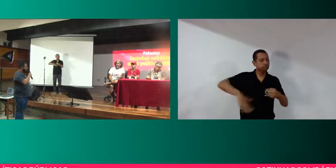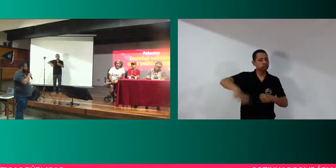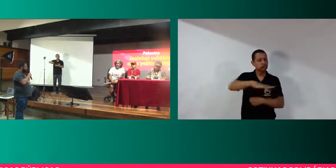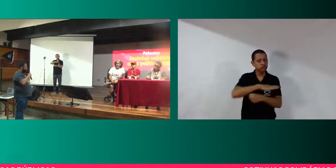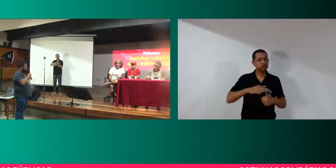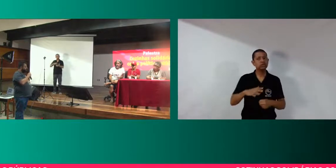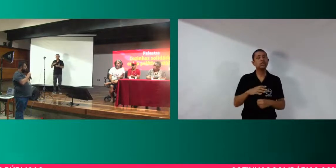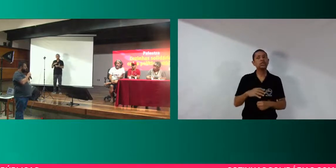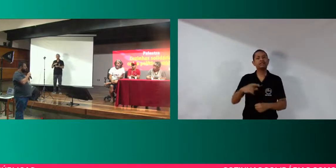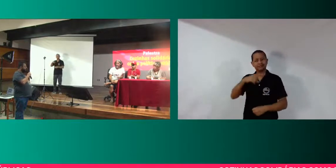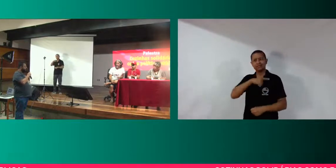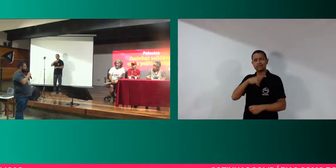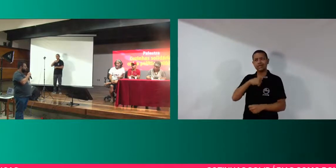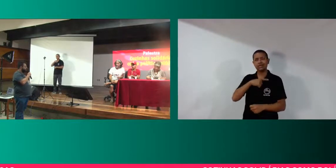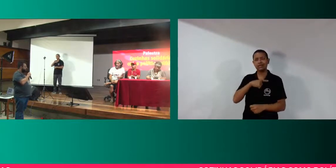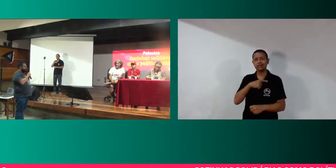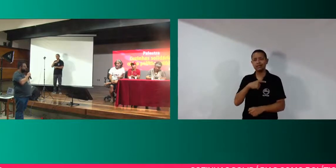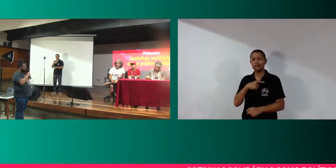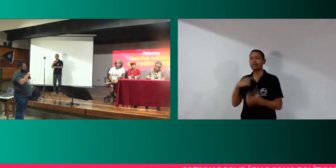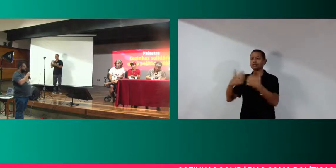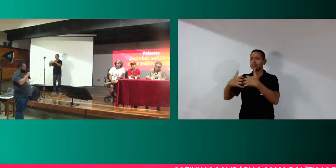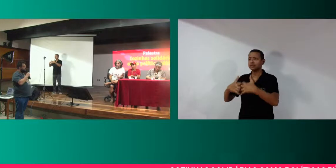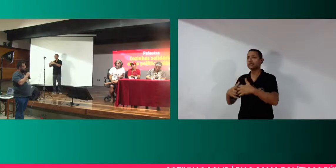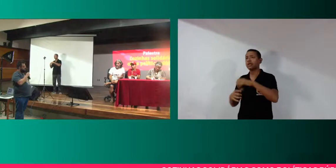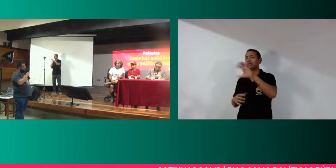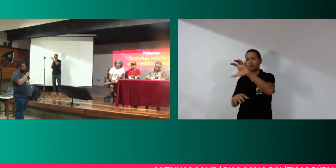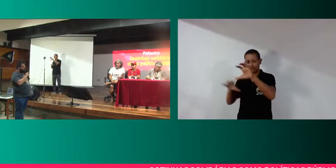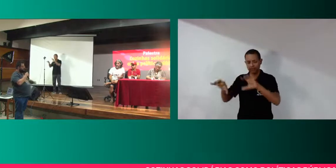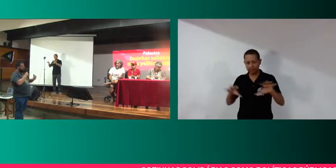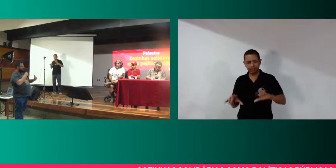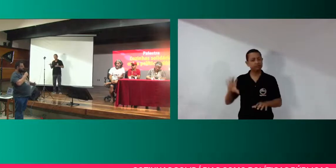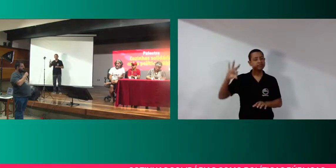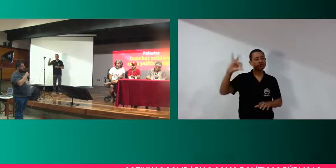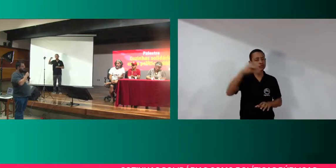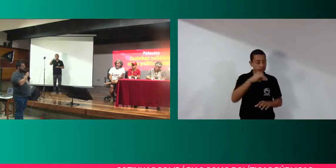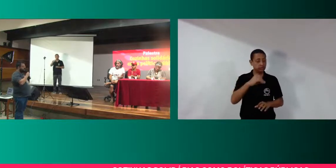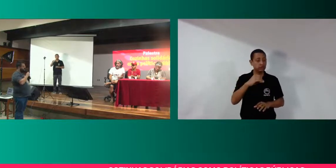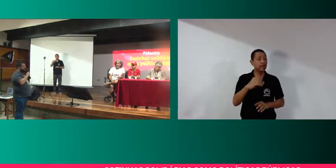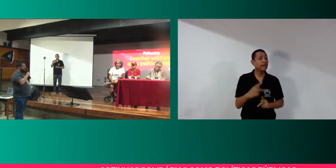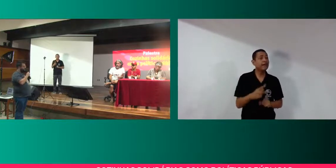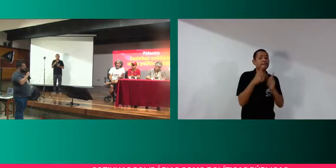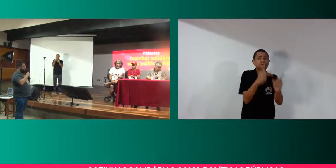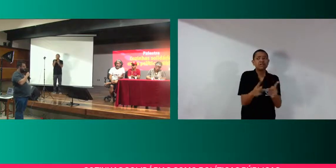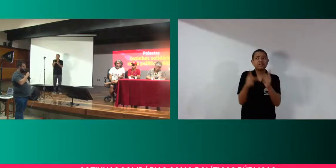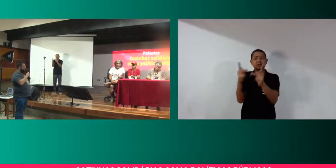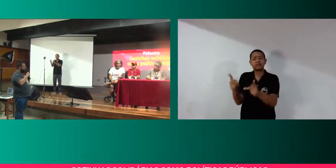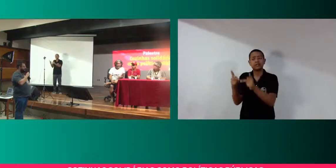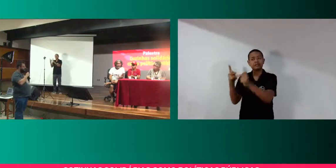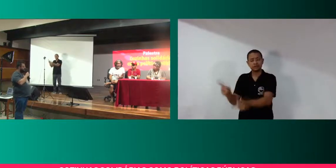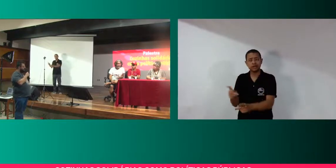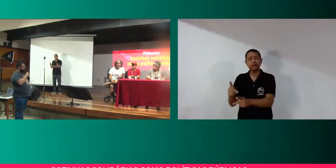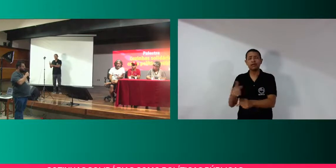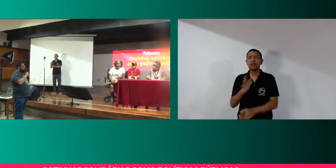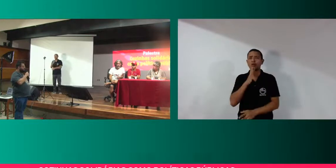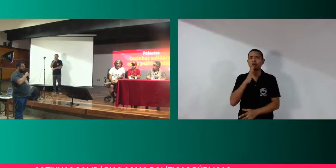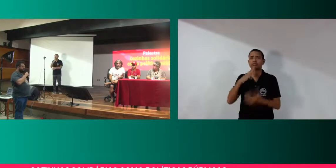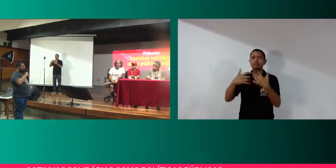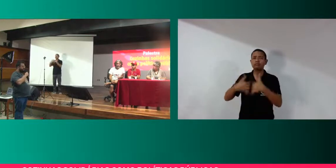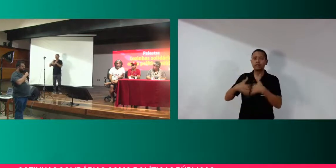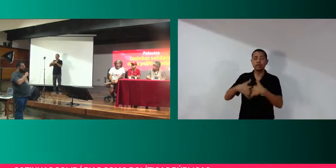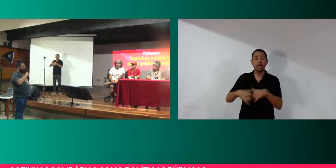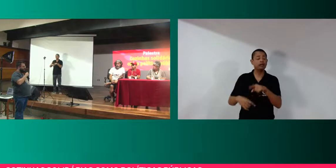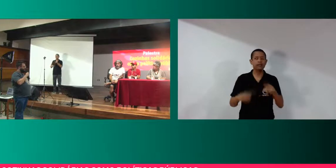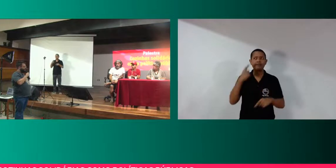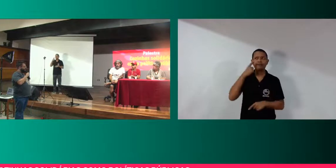nos campos em todos né com seus controladores ou somos e visitar o estado inteiro conhecer o FC e para vocês